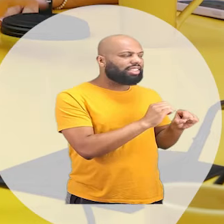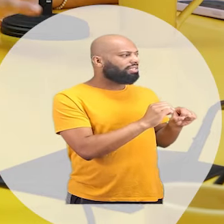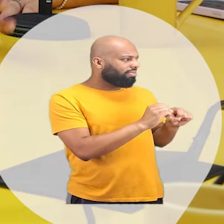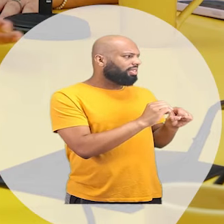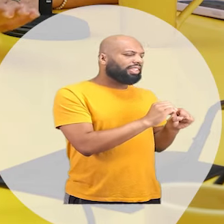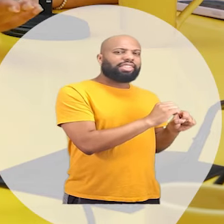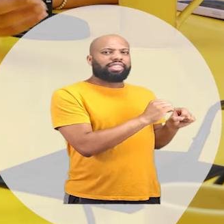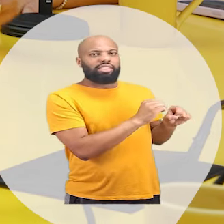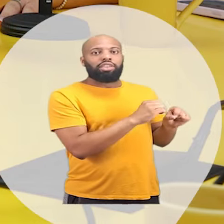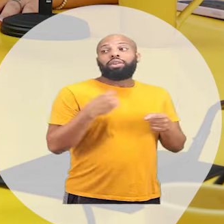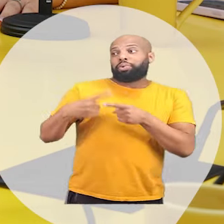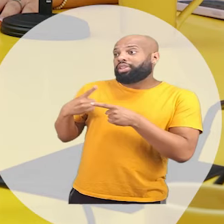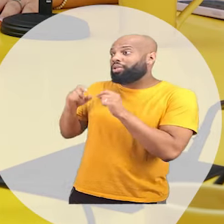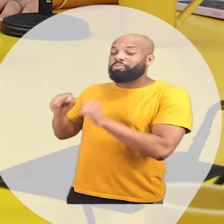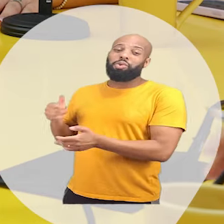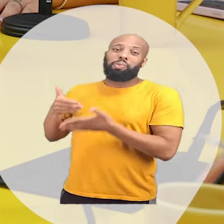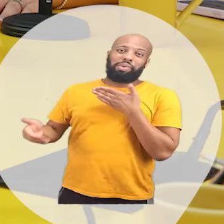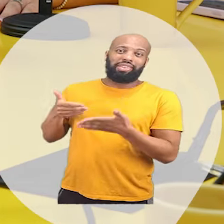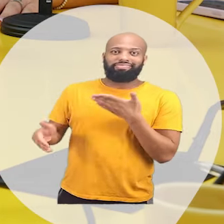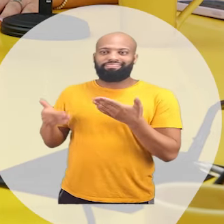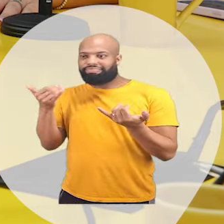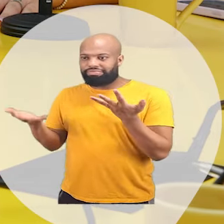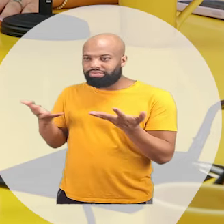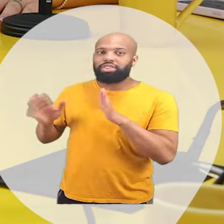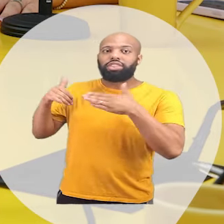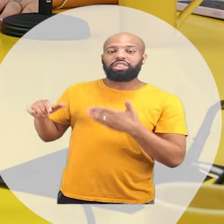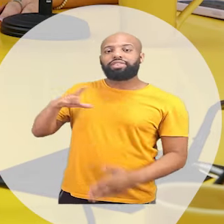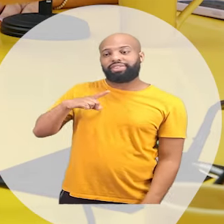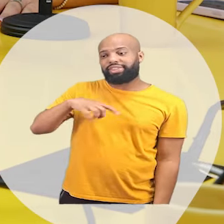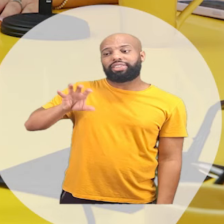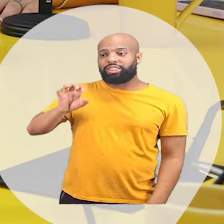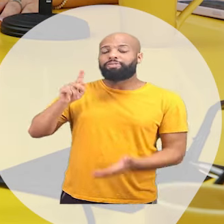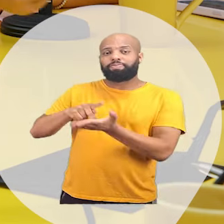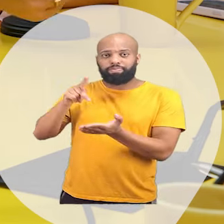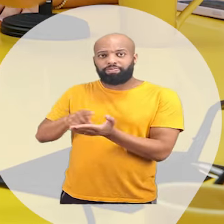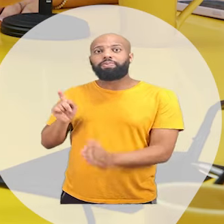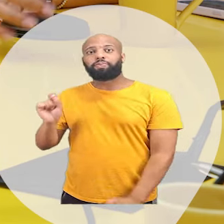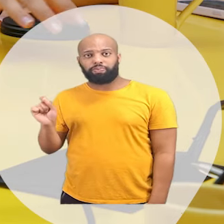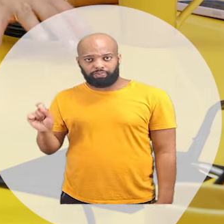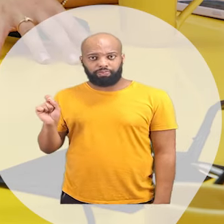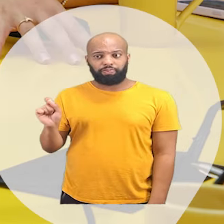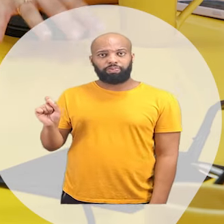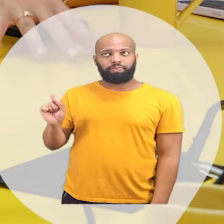sim porque senão também fica perdido né então a gente sempre tem muito esse